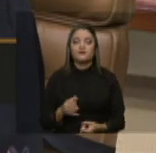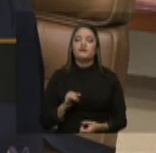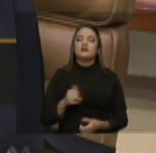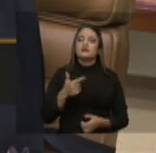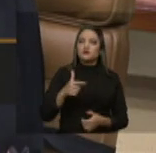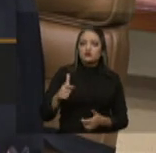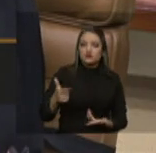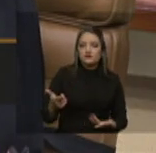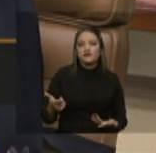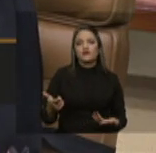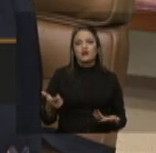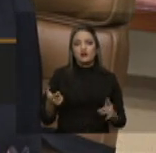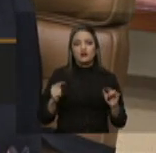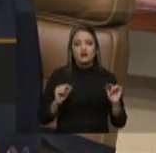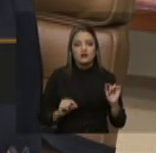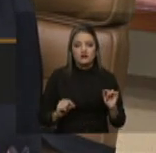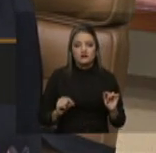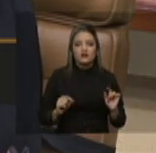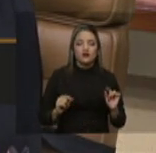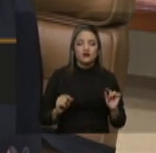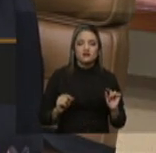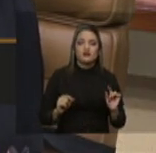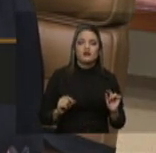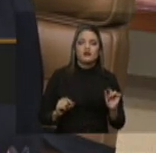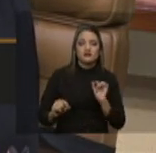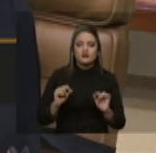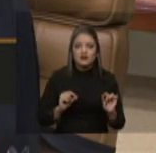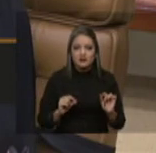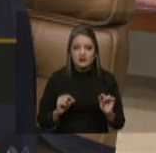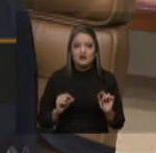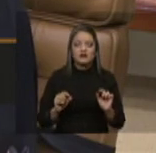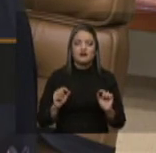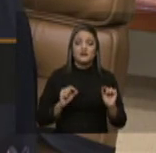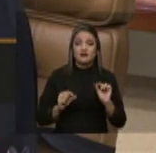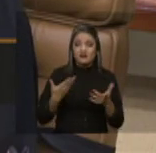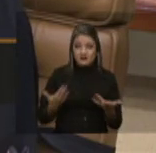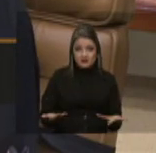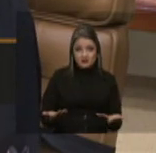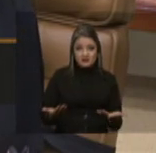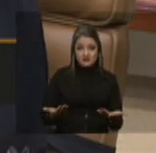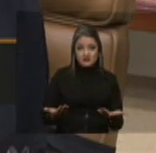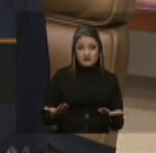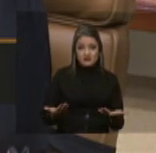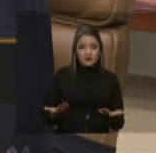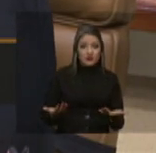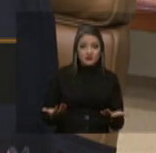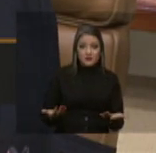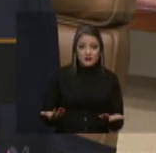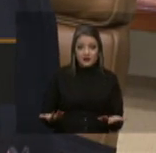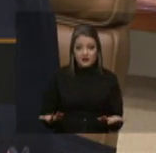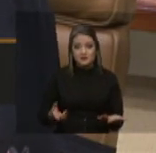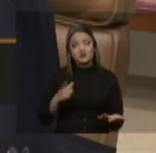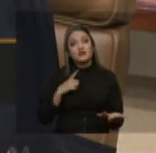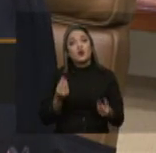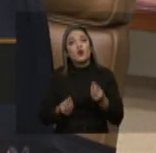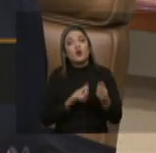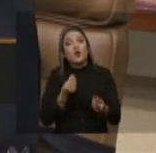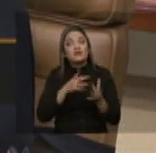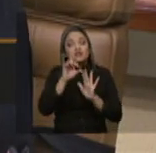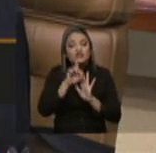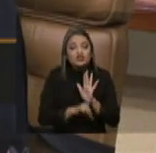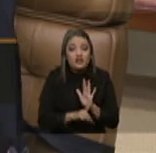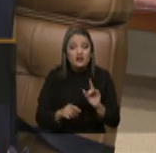repensamento e uma aí não é um novo conceito é uma redefinição jurídica de como esse direito se aplica